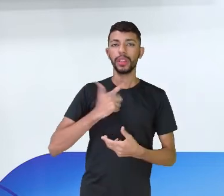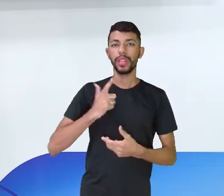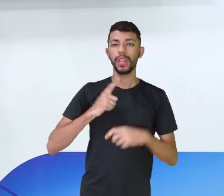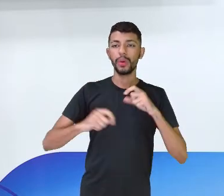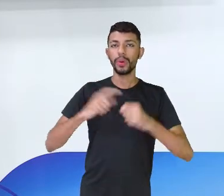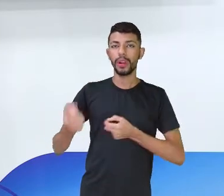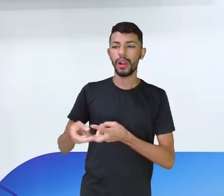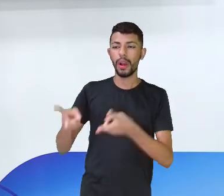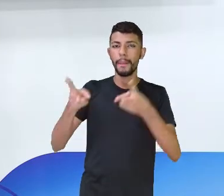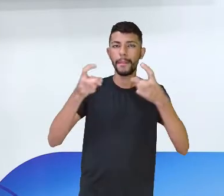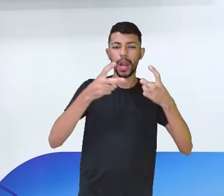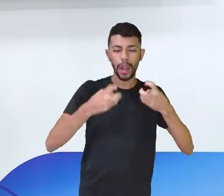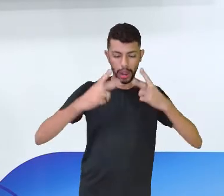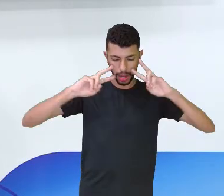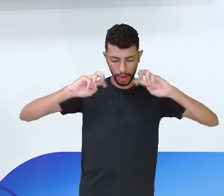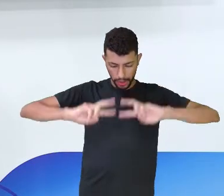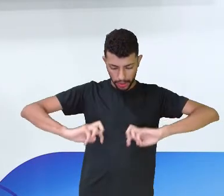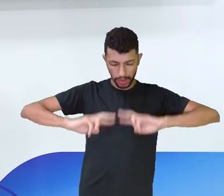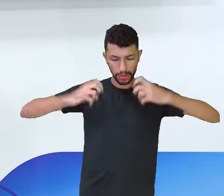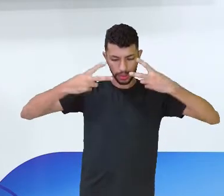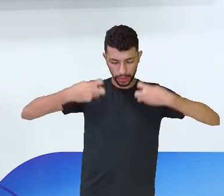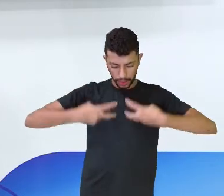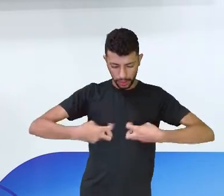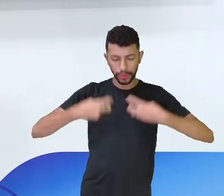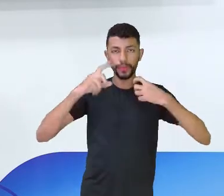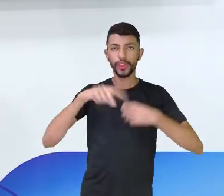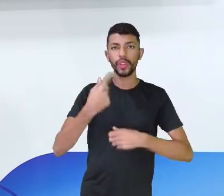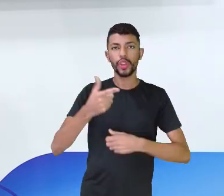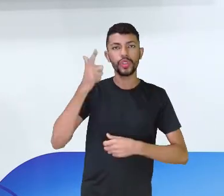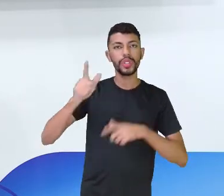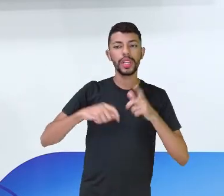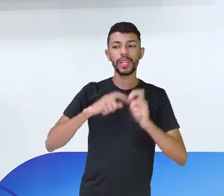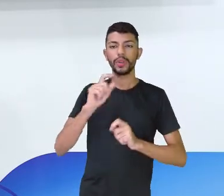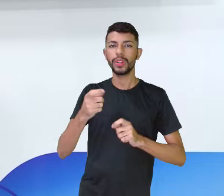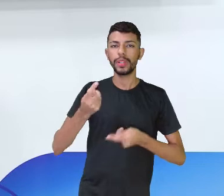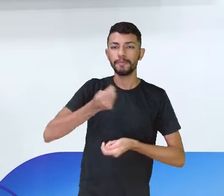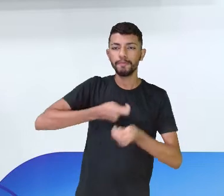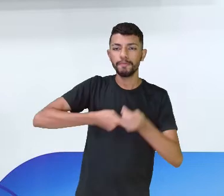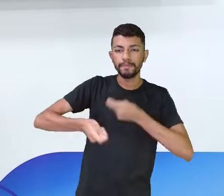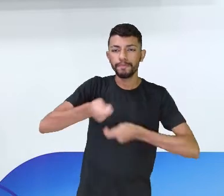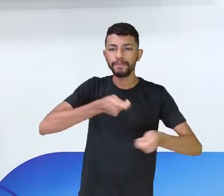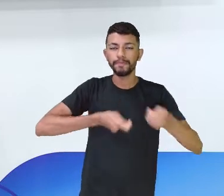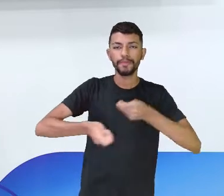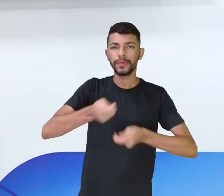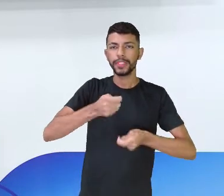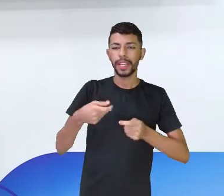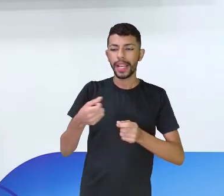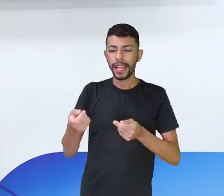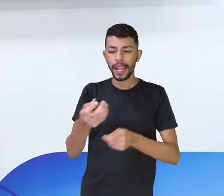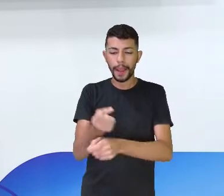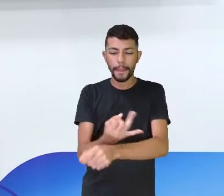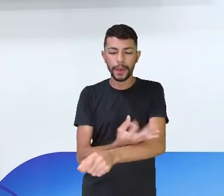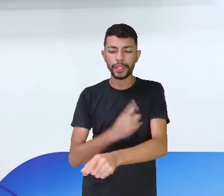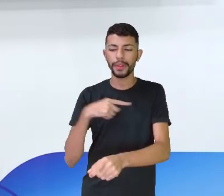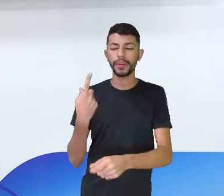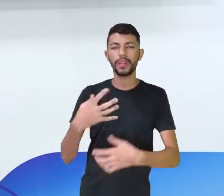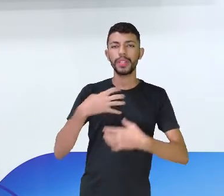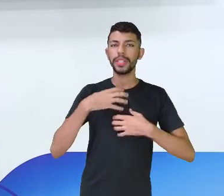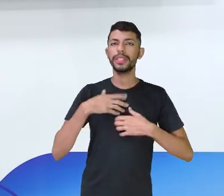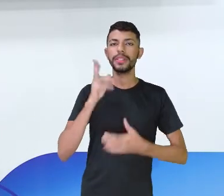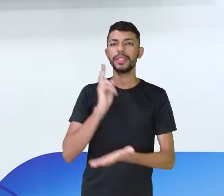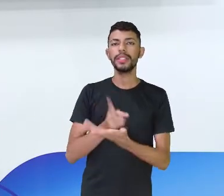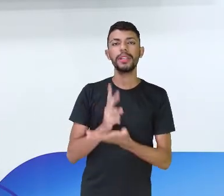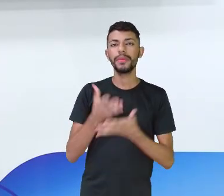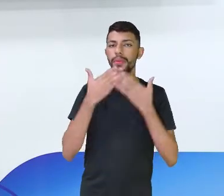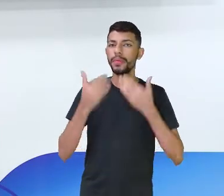autopercepção do nosso funcionamento, a gente consegue gerenciar essas emoções para que a gente se sinta sempre da melhor maneira possível, né?